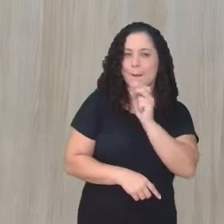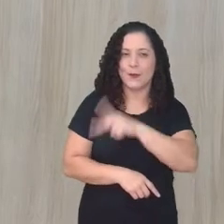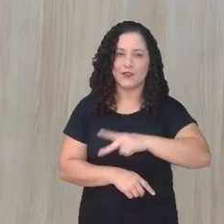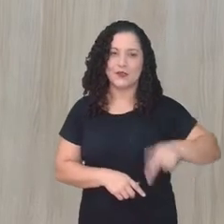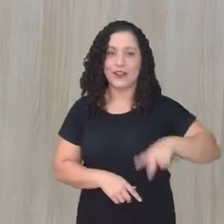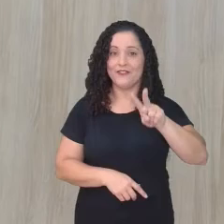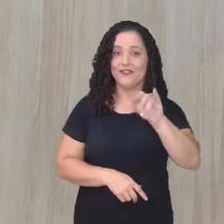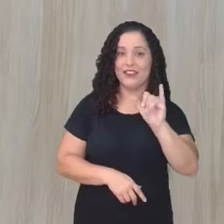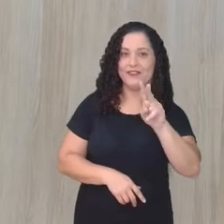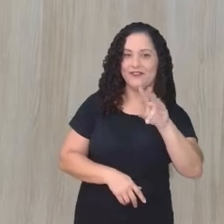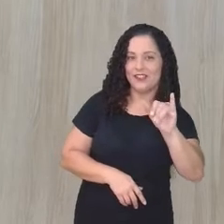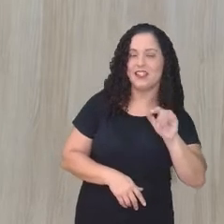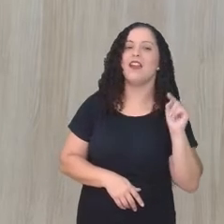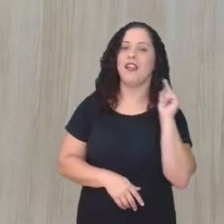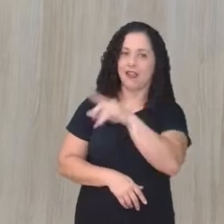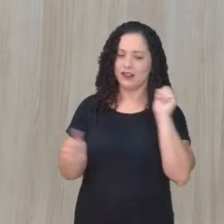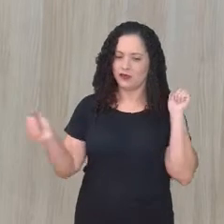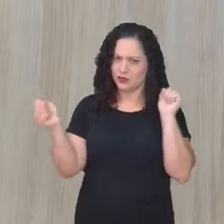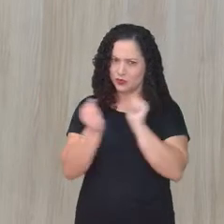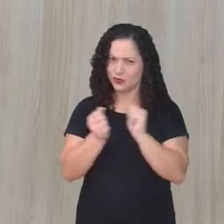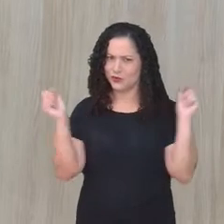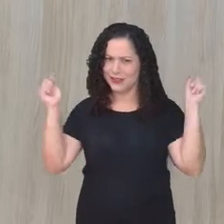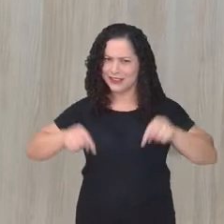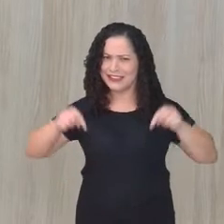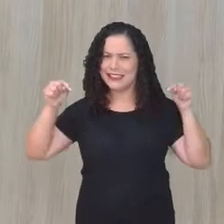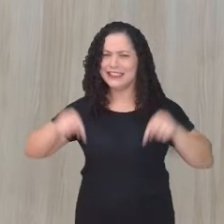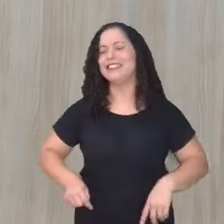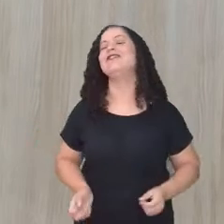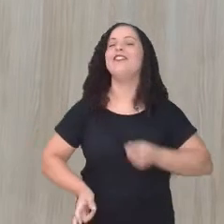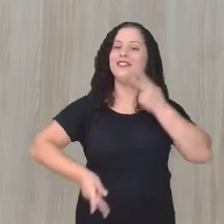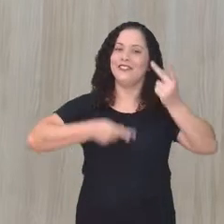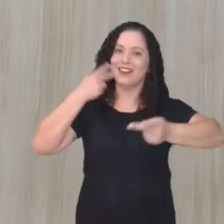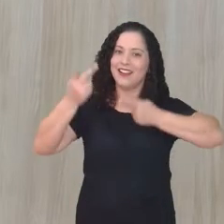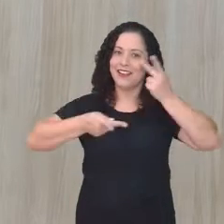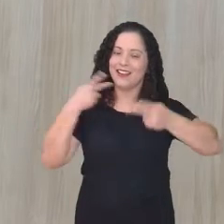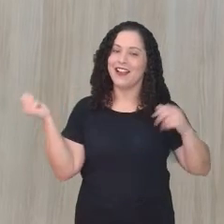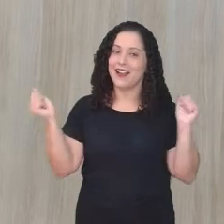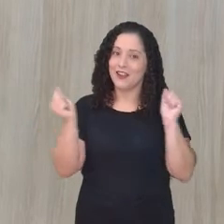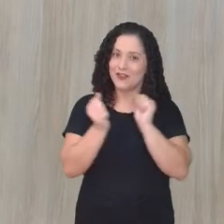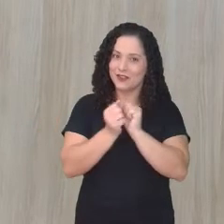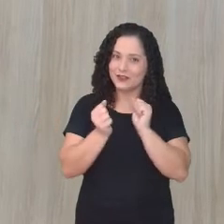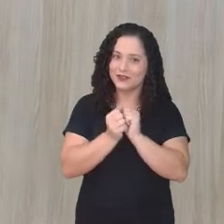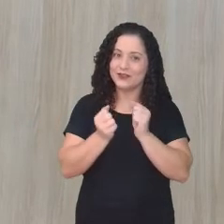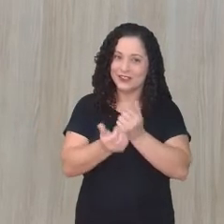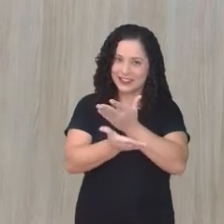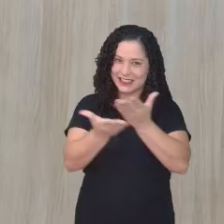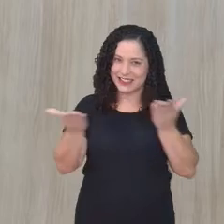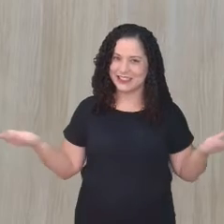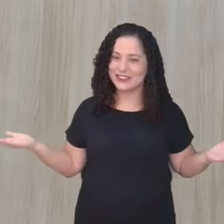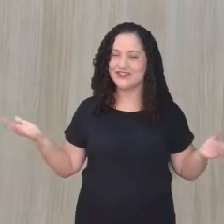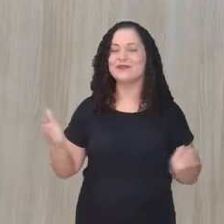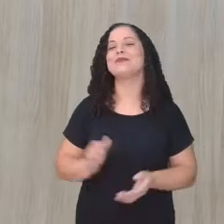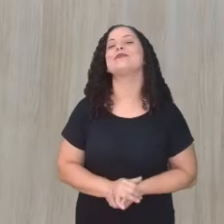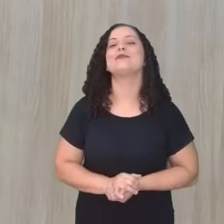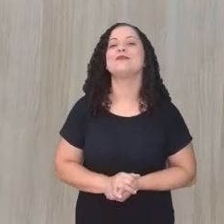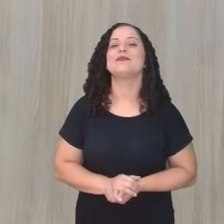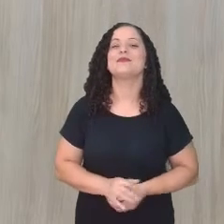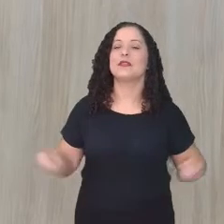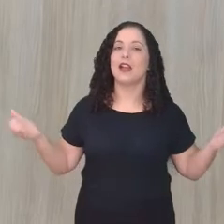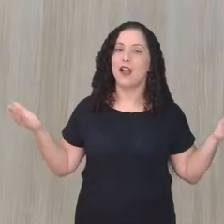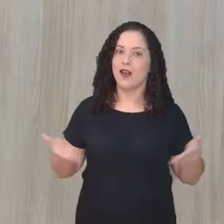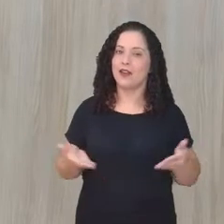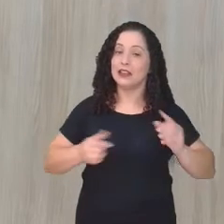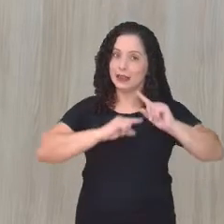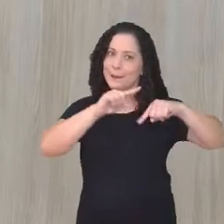Viviane Santos, ela continua comigo e ela vai falar com vocês, ok? Então, vou passar para